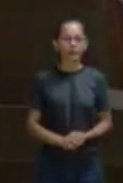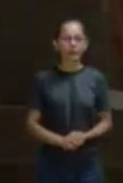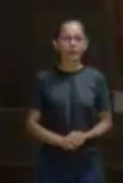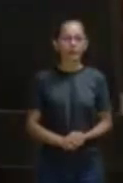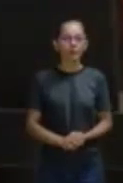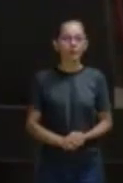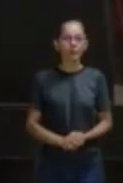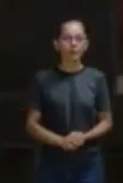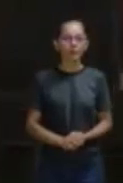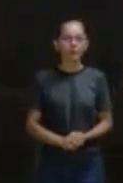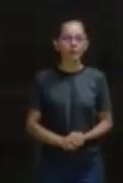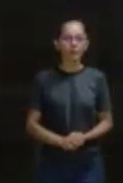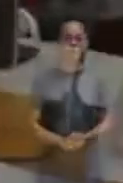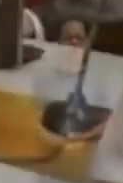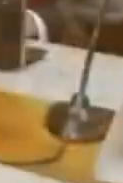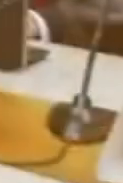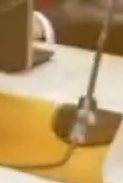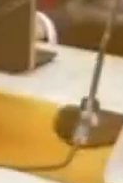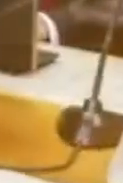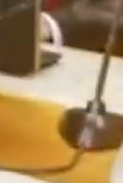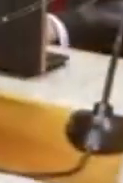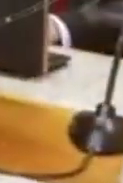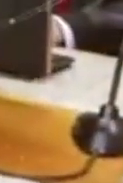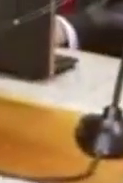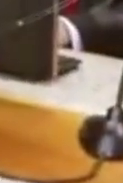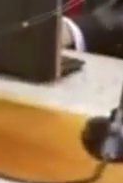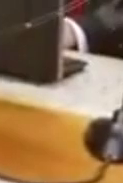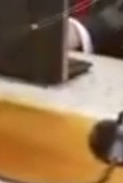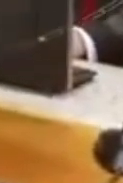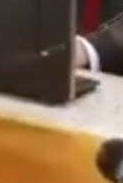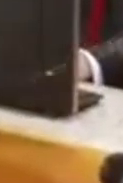stop. Sequência de abertura do...